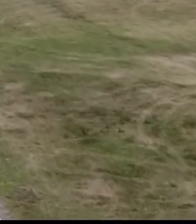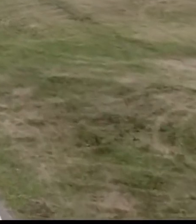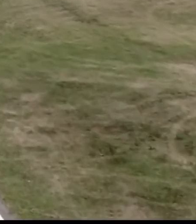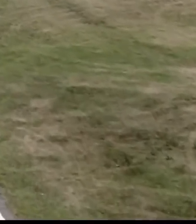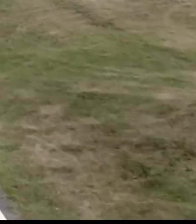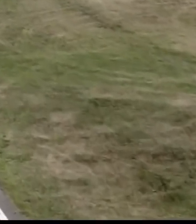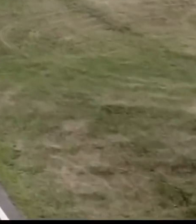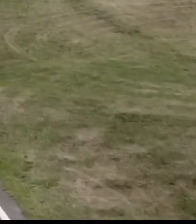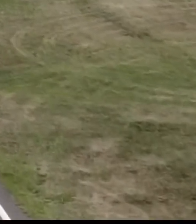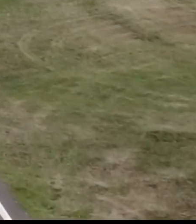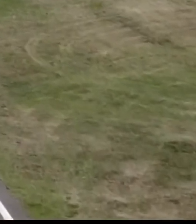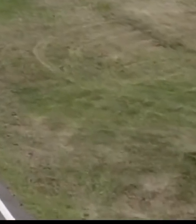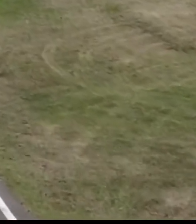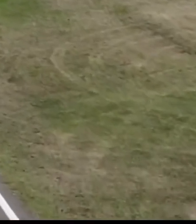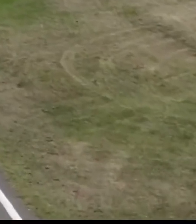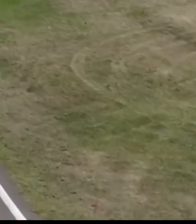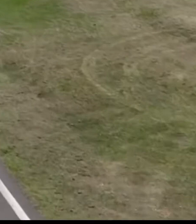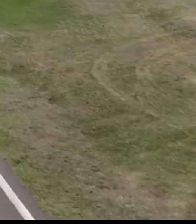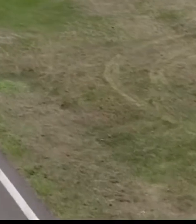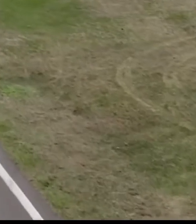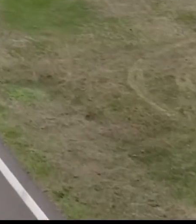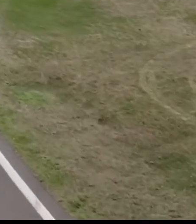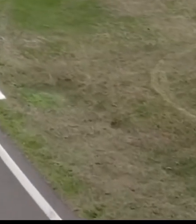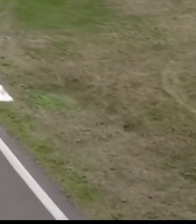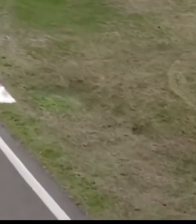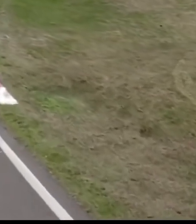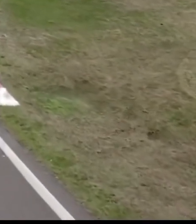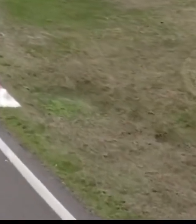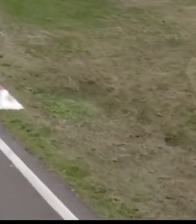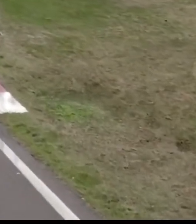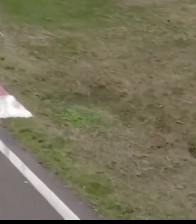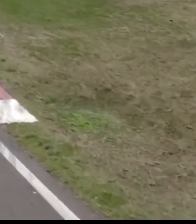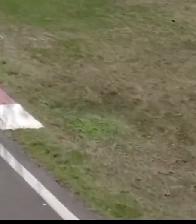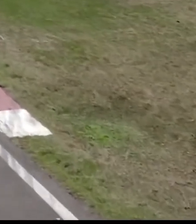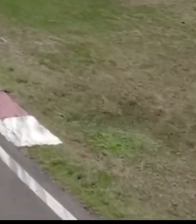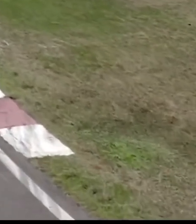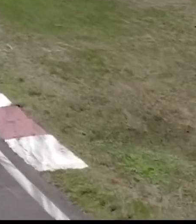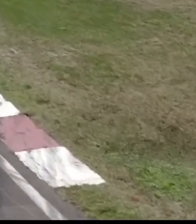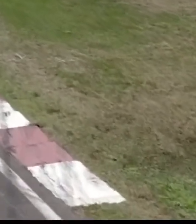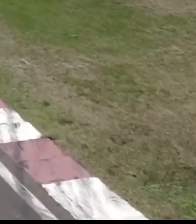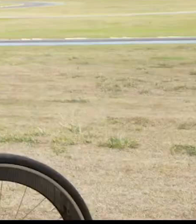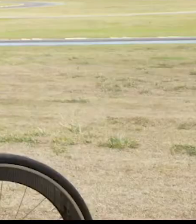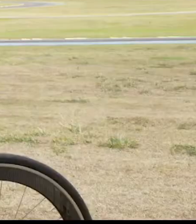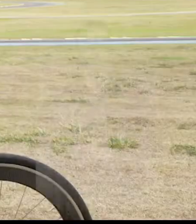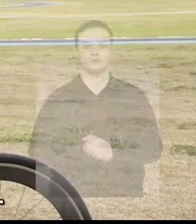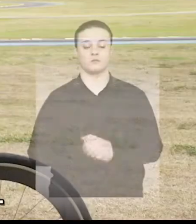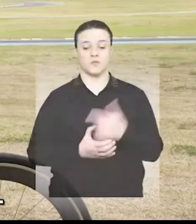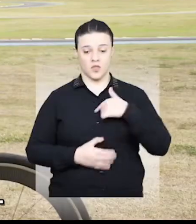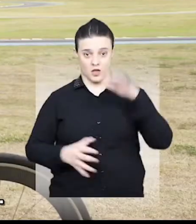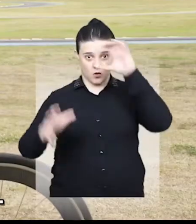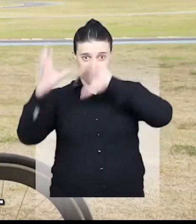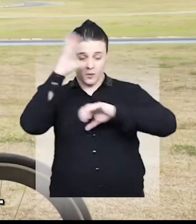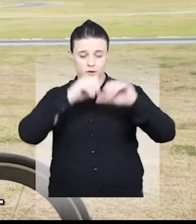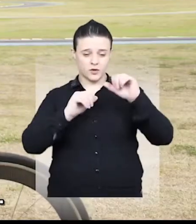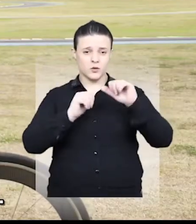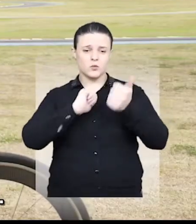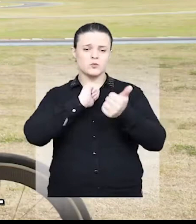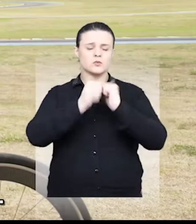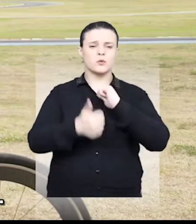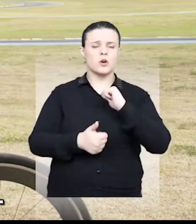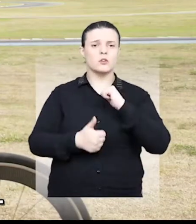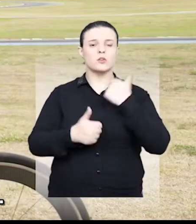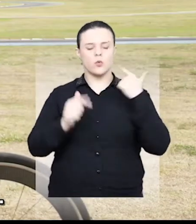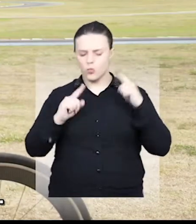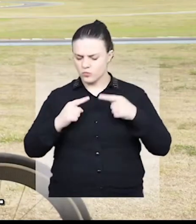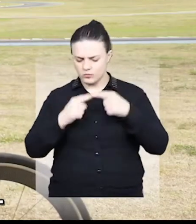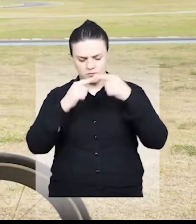Pista de ciclismo. Atleta de camiseta azul pedala. Vitor Luiz, atleta de paraciclismo. O que eu aprendi com o esporte e que levo na